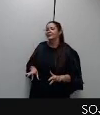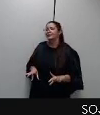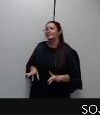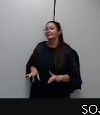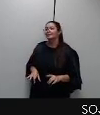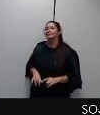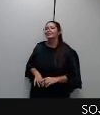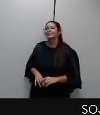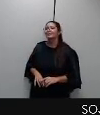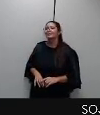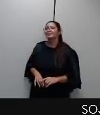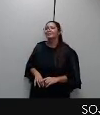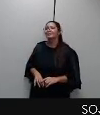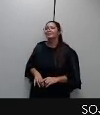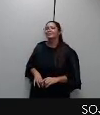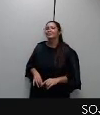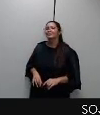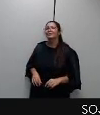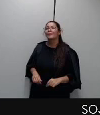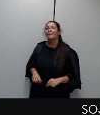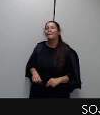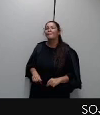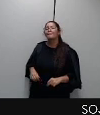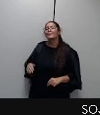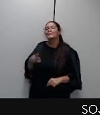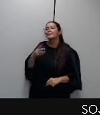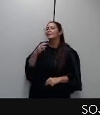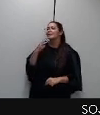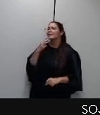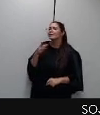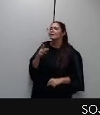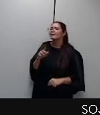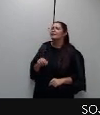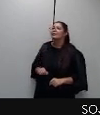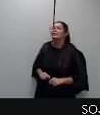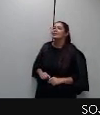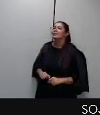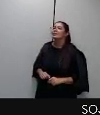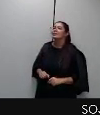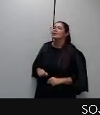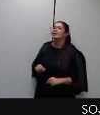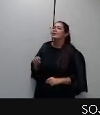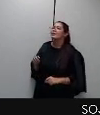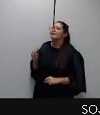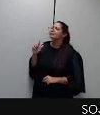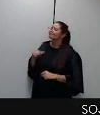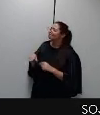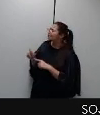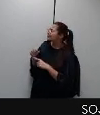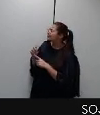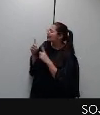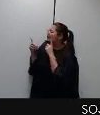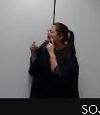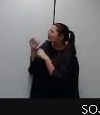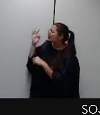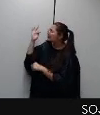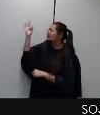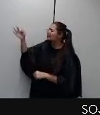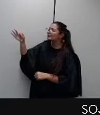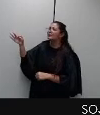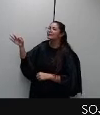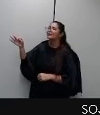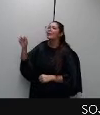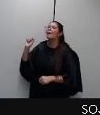Ministro Benedito Gonçalves é para orientação futura e Oi Ué